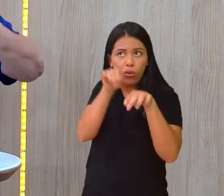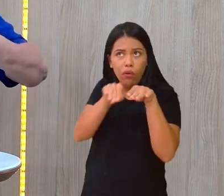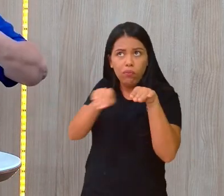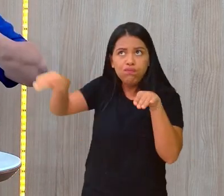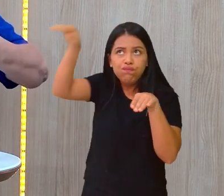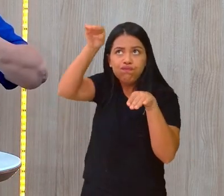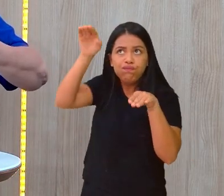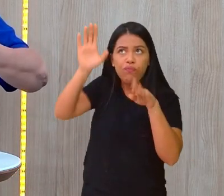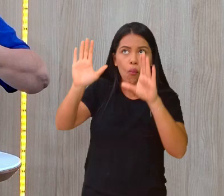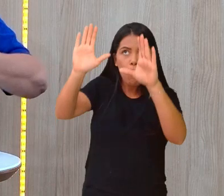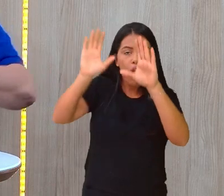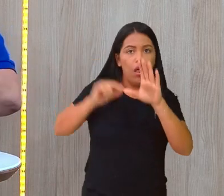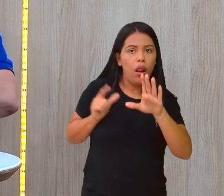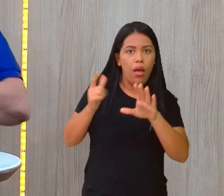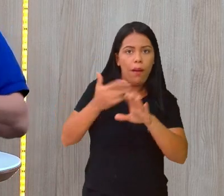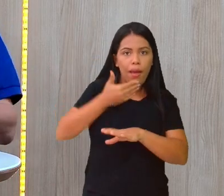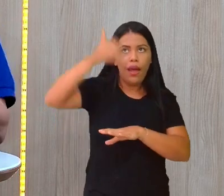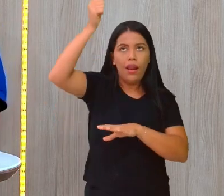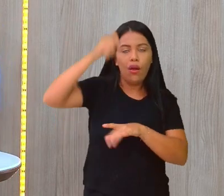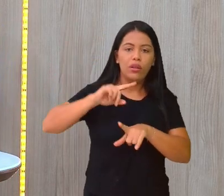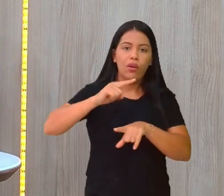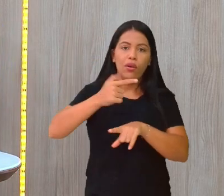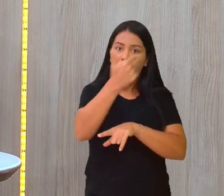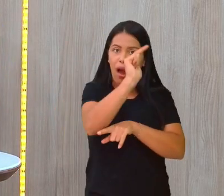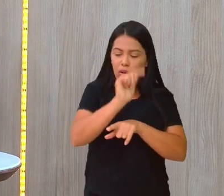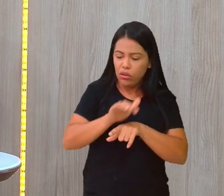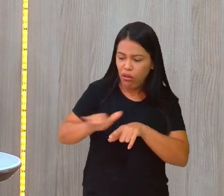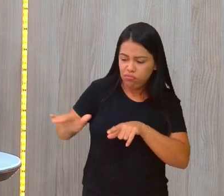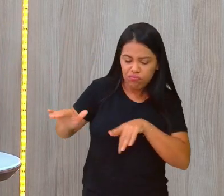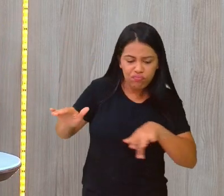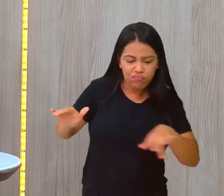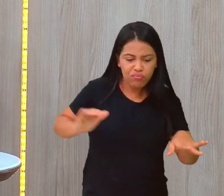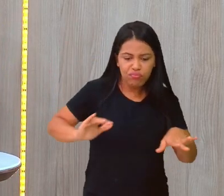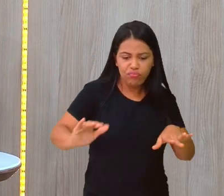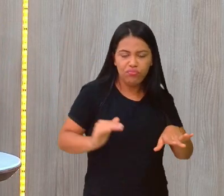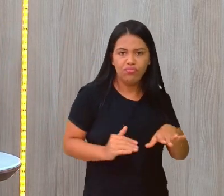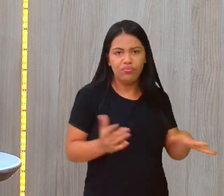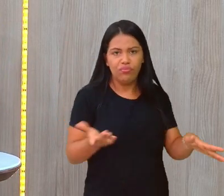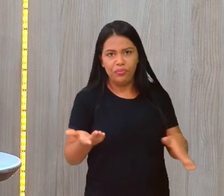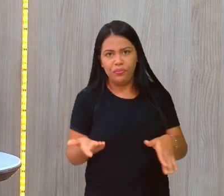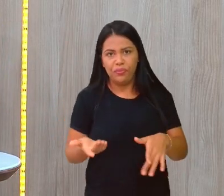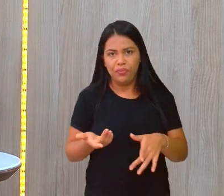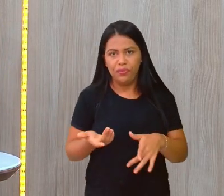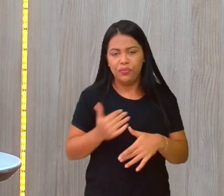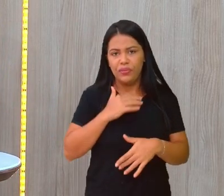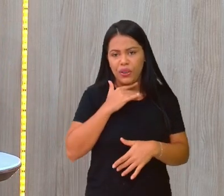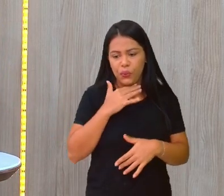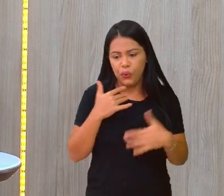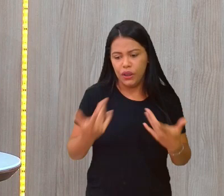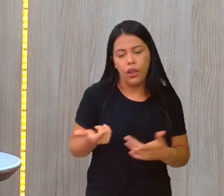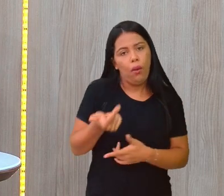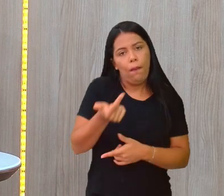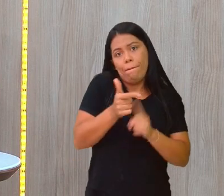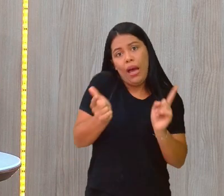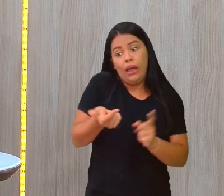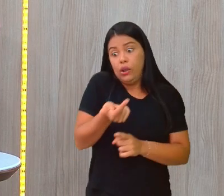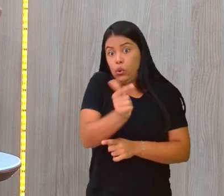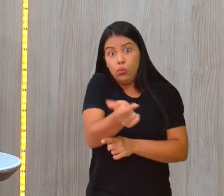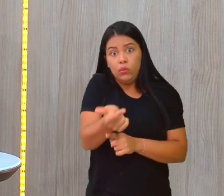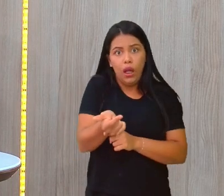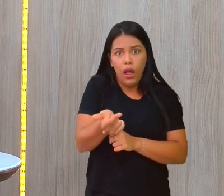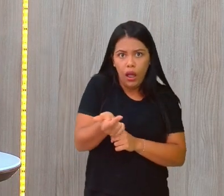culturas periféricas. Um absurdo, né? Então, se discute isso hoje. Então, não existe cultura melhor nem